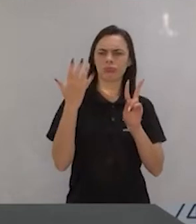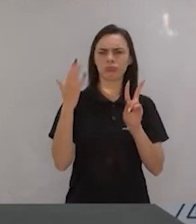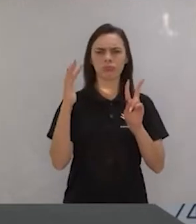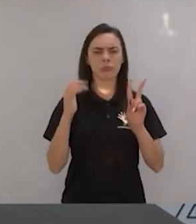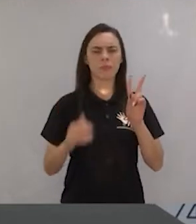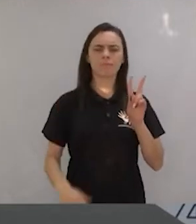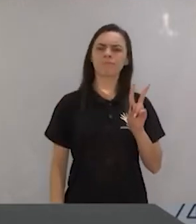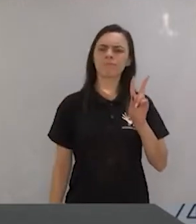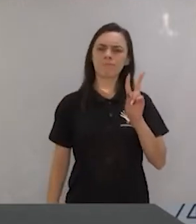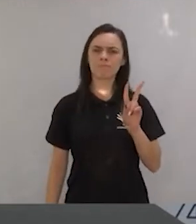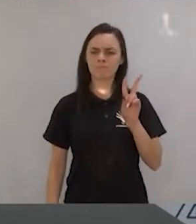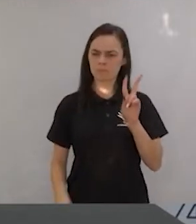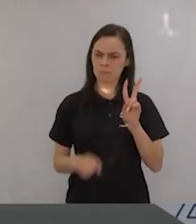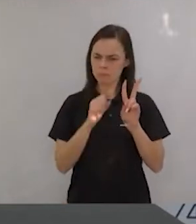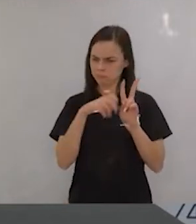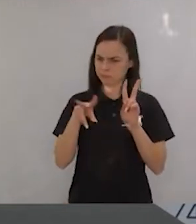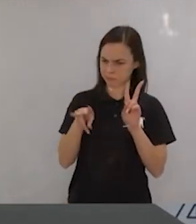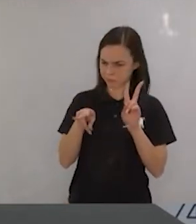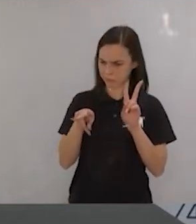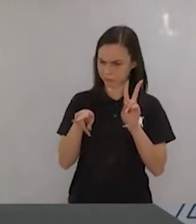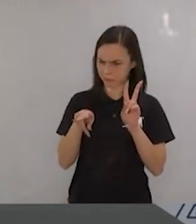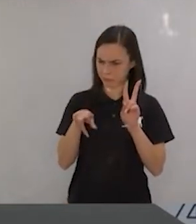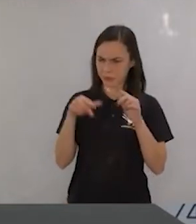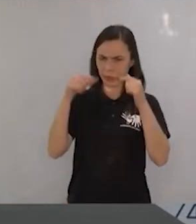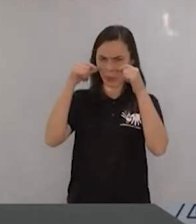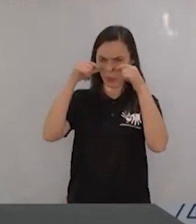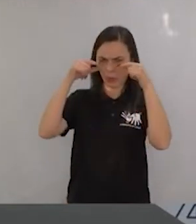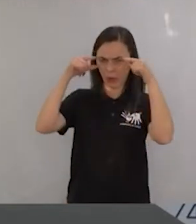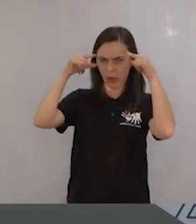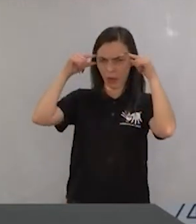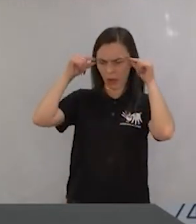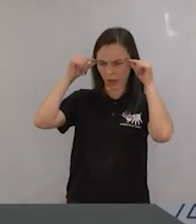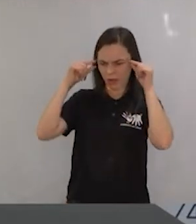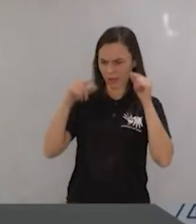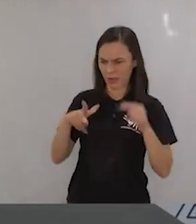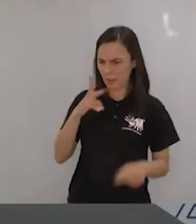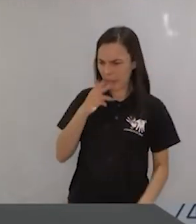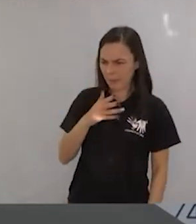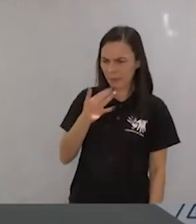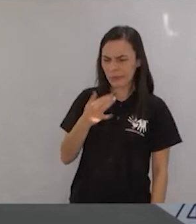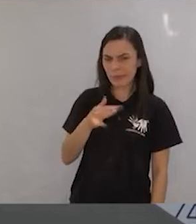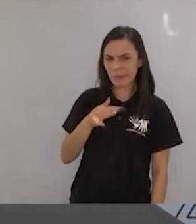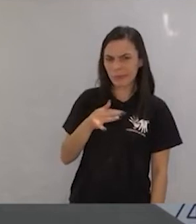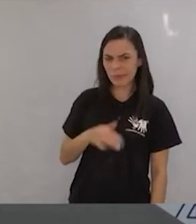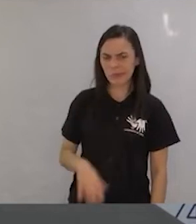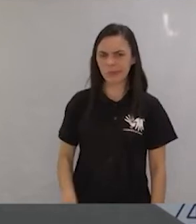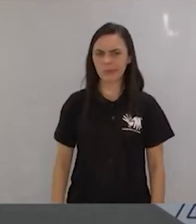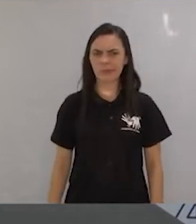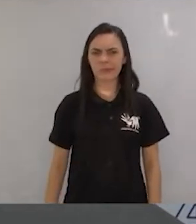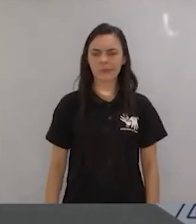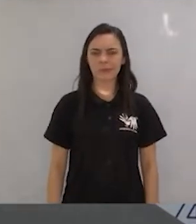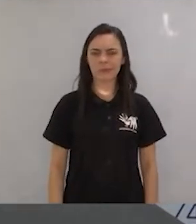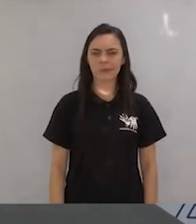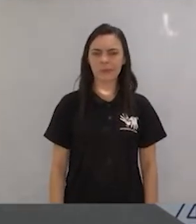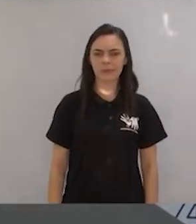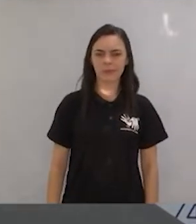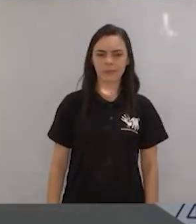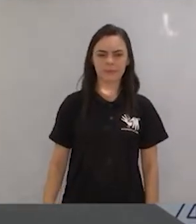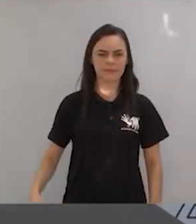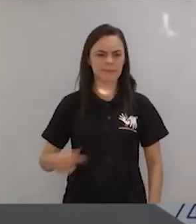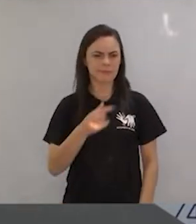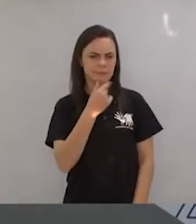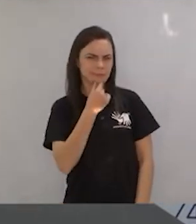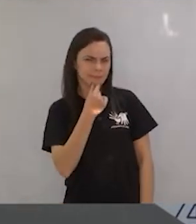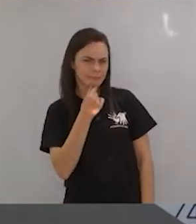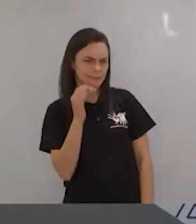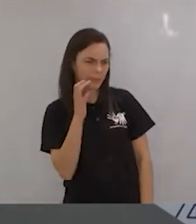direito. E eles encontraram um cotezinho ali no chão e parecia que ele estava machucado. O Calvin,